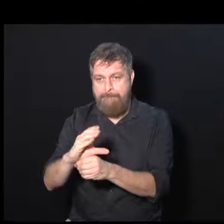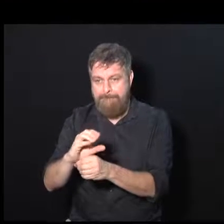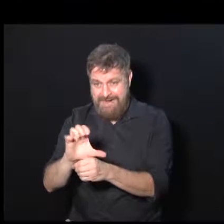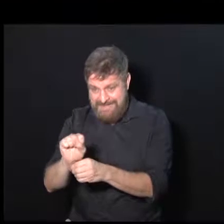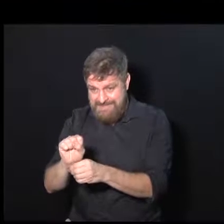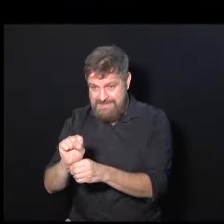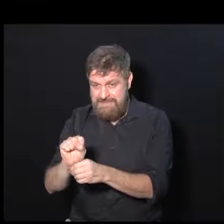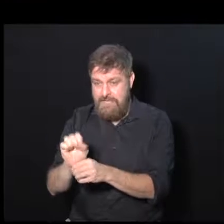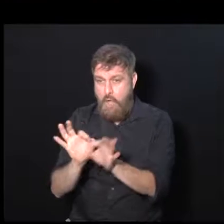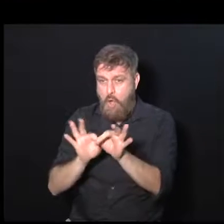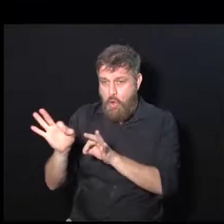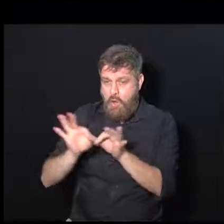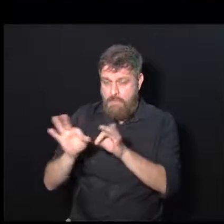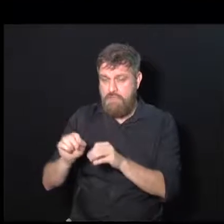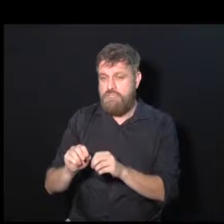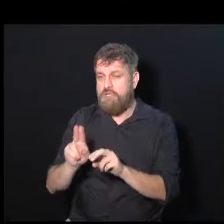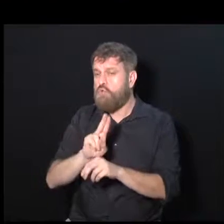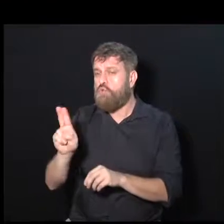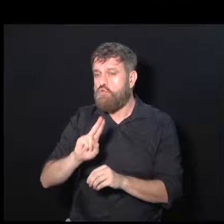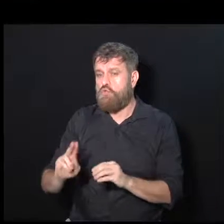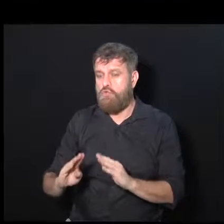também a gente vai apresentar daqui a pouco.